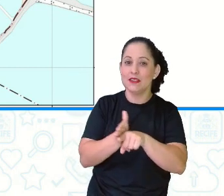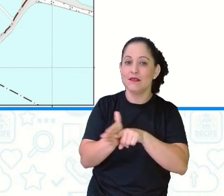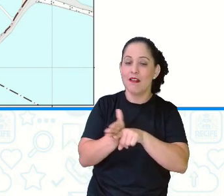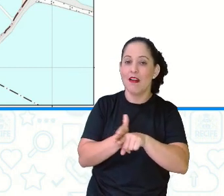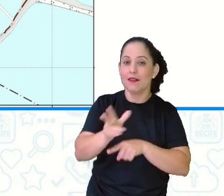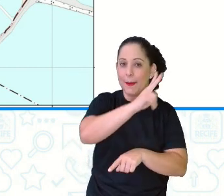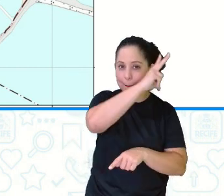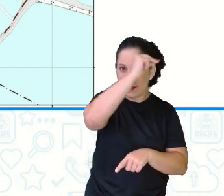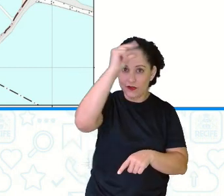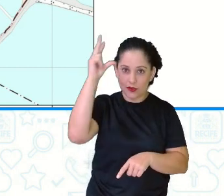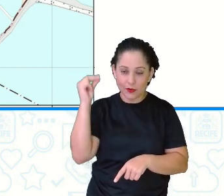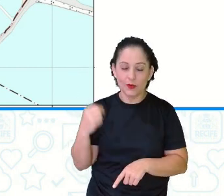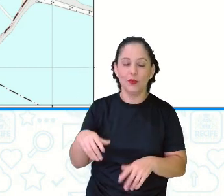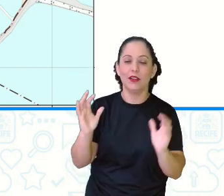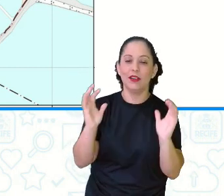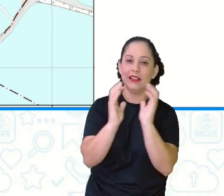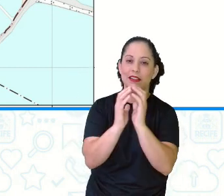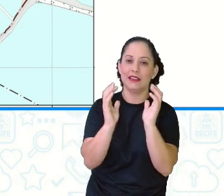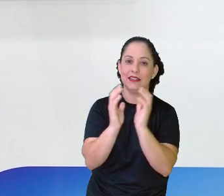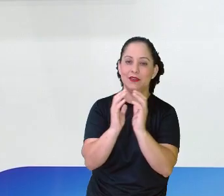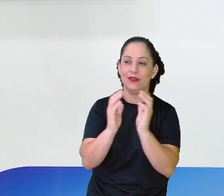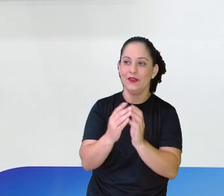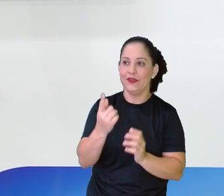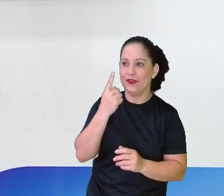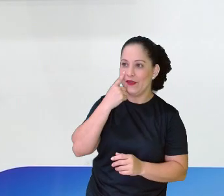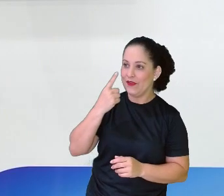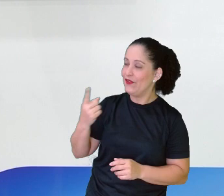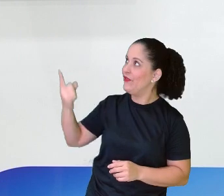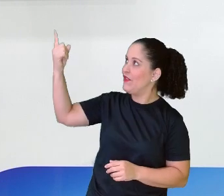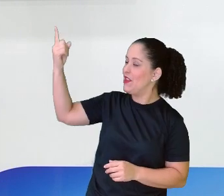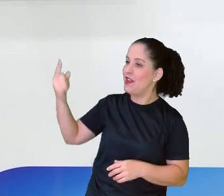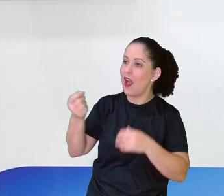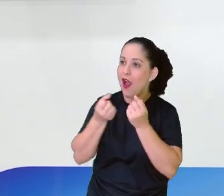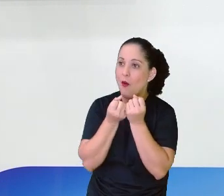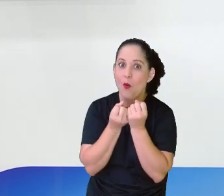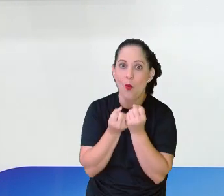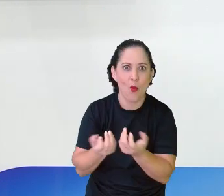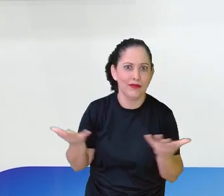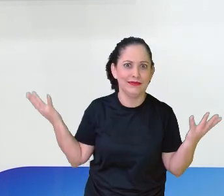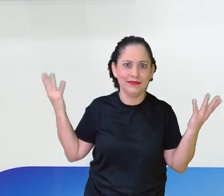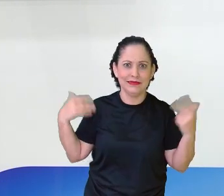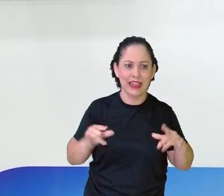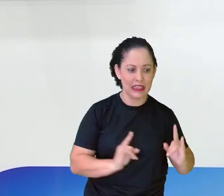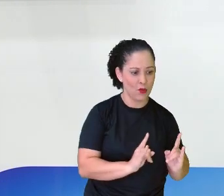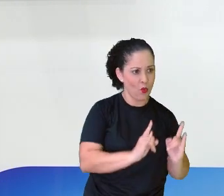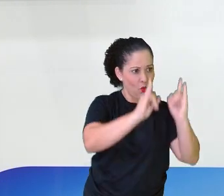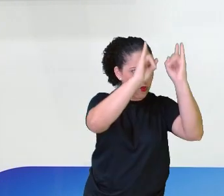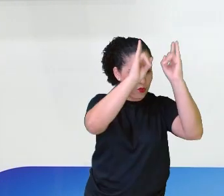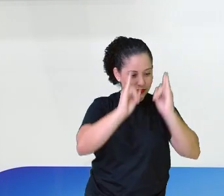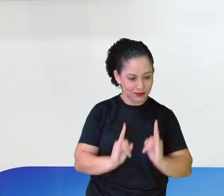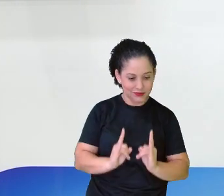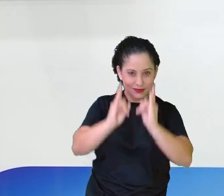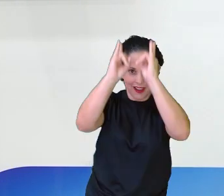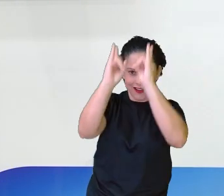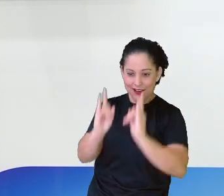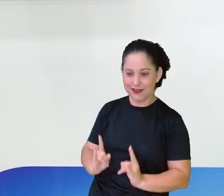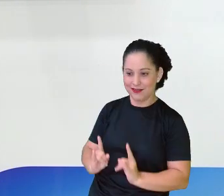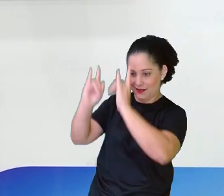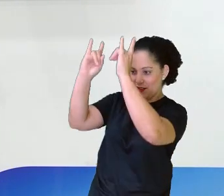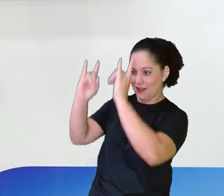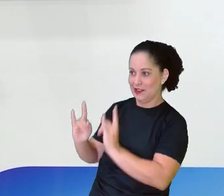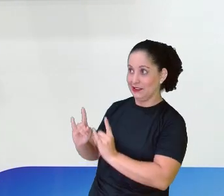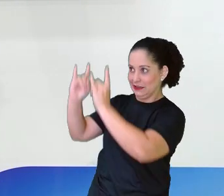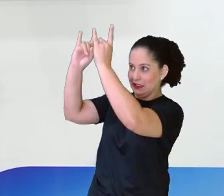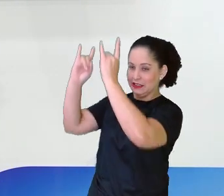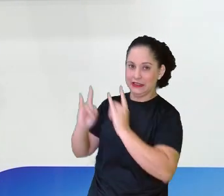do Recife. Bairro do Recife, olha aqui, ó. Olha só a quantidade de edifícios, de casas que a gente está